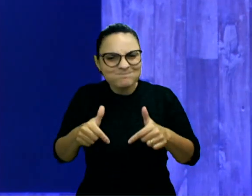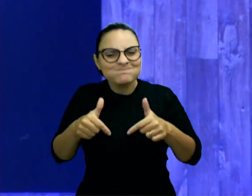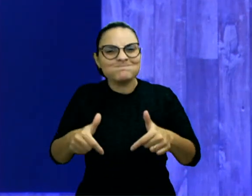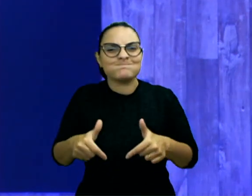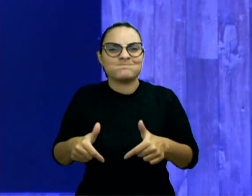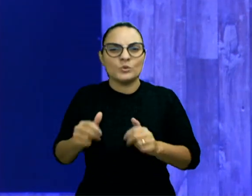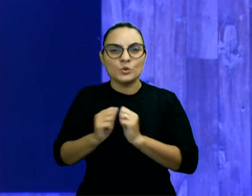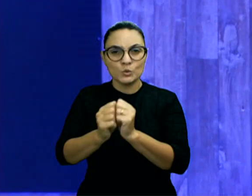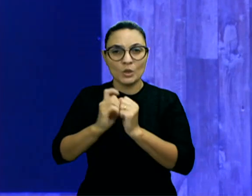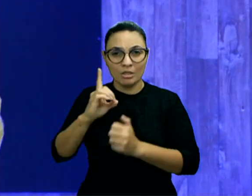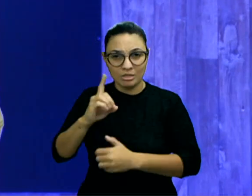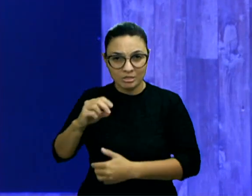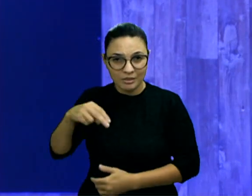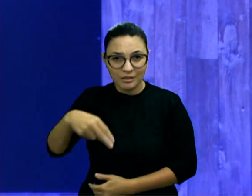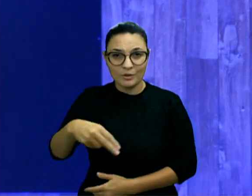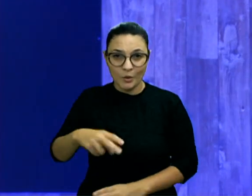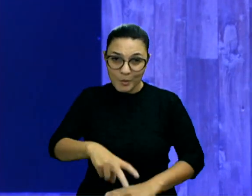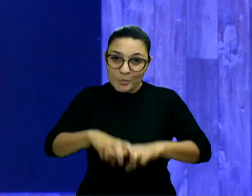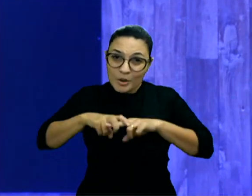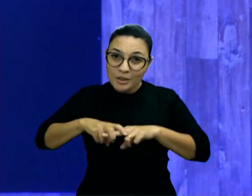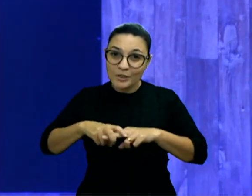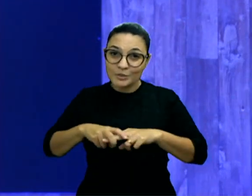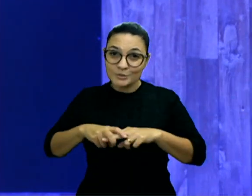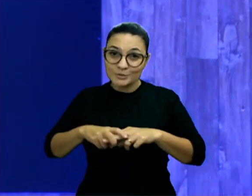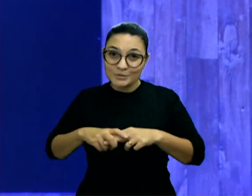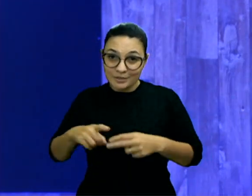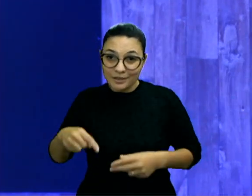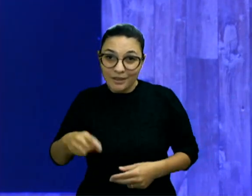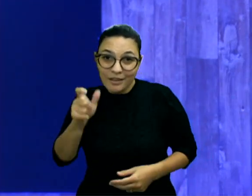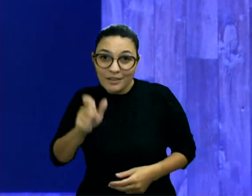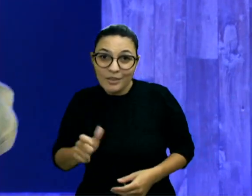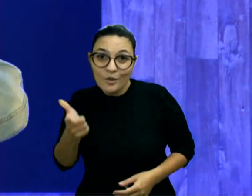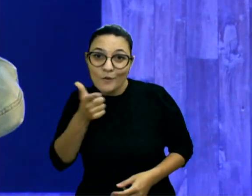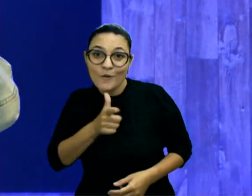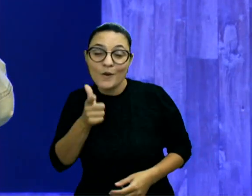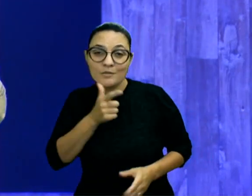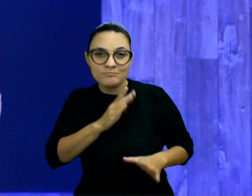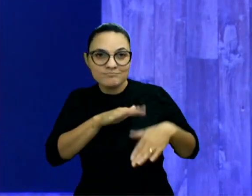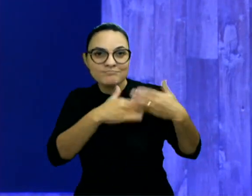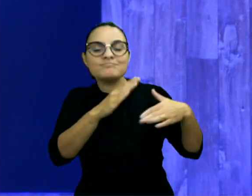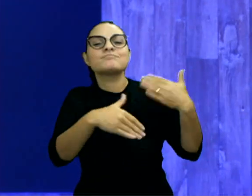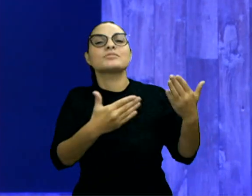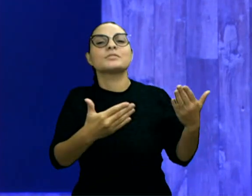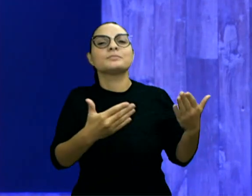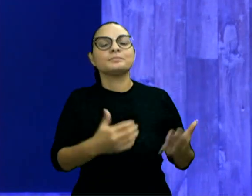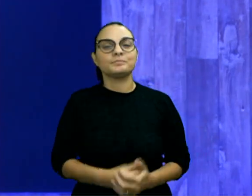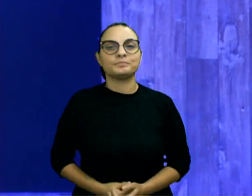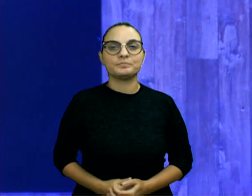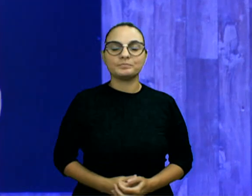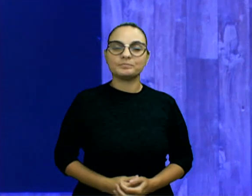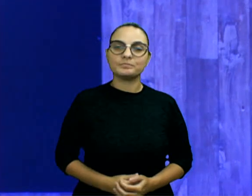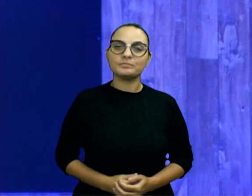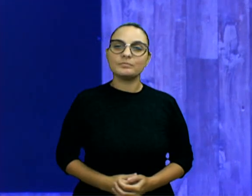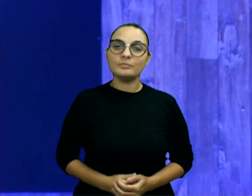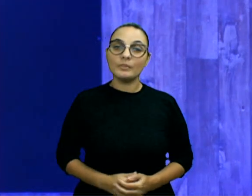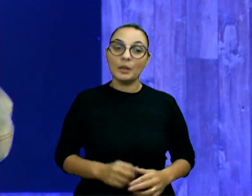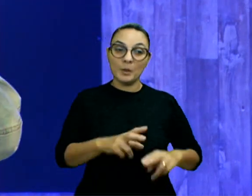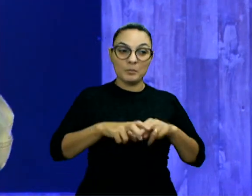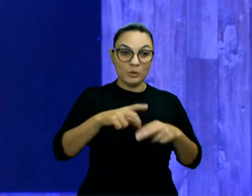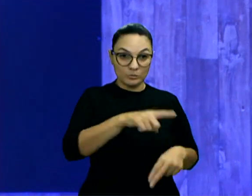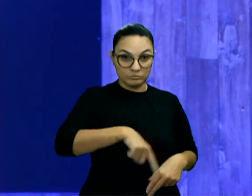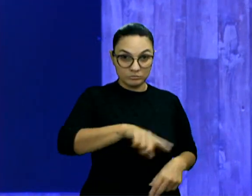se destacou. Então, os homens decidiram que vamos fazer uma lei. Uma lei